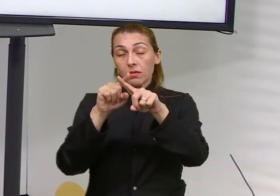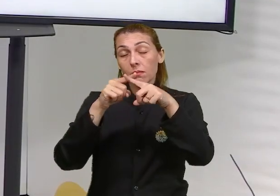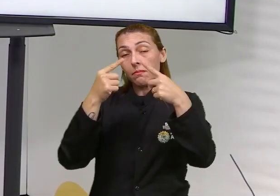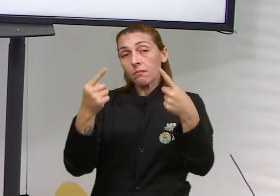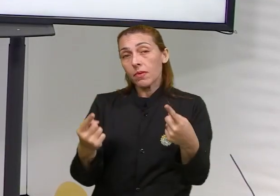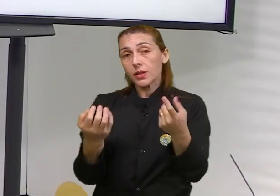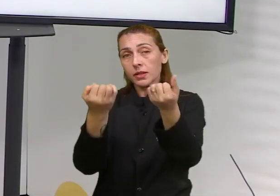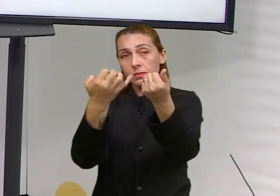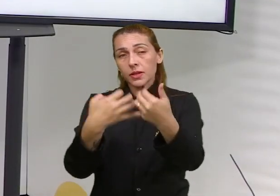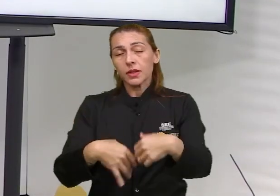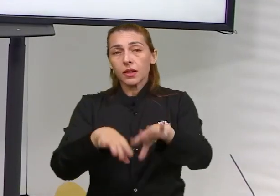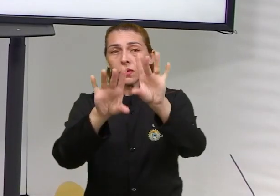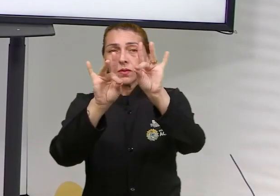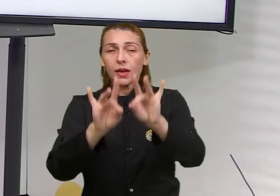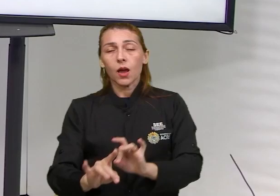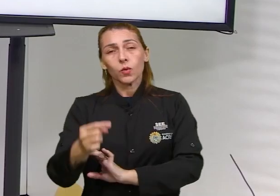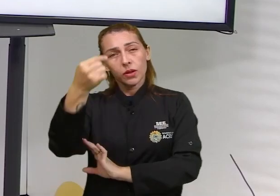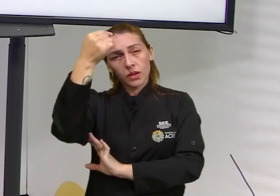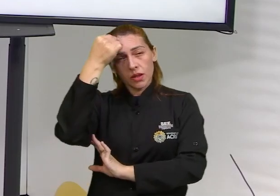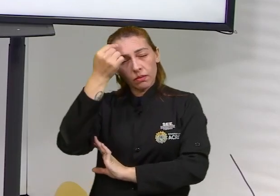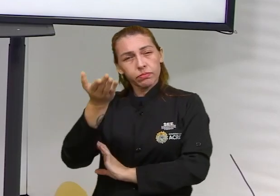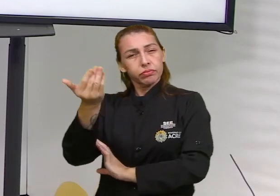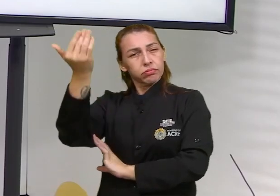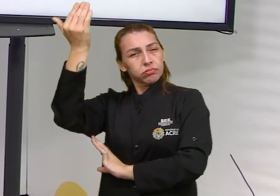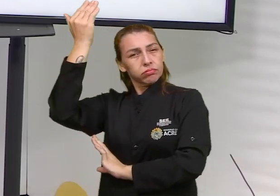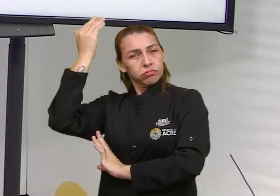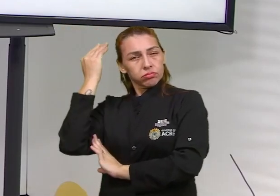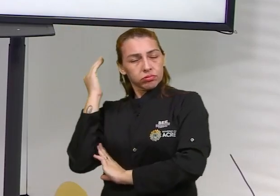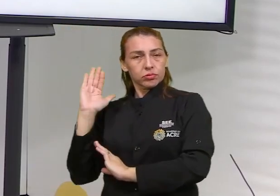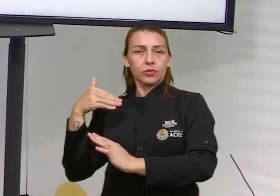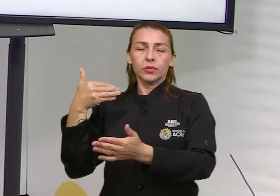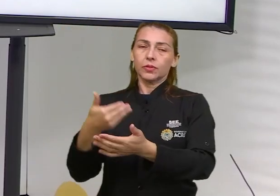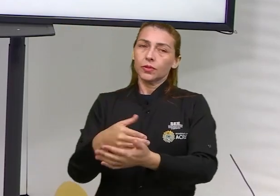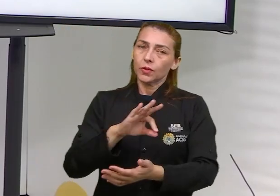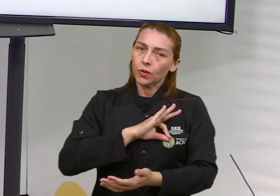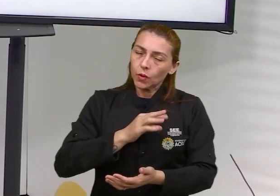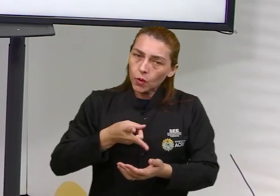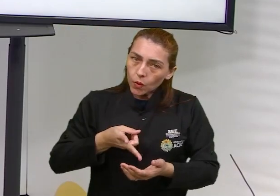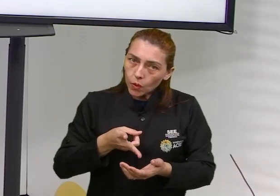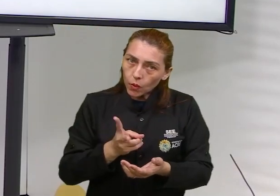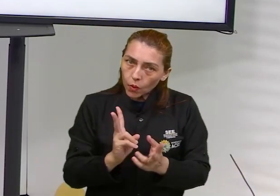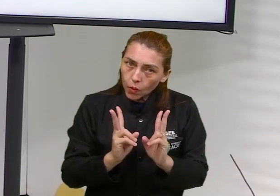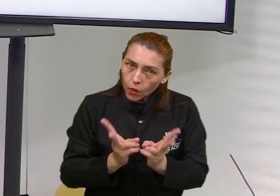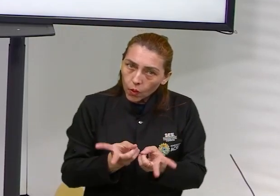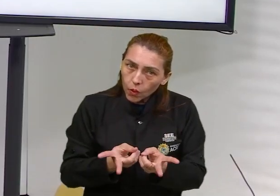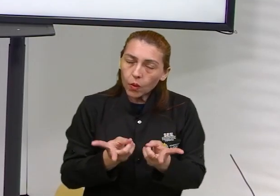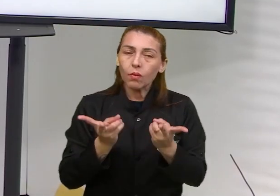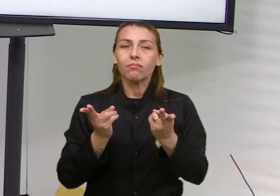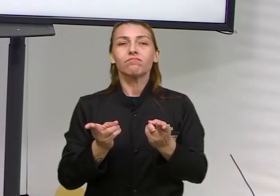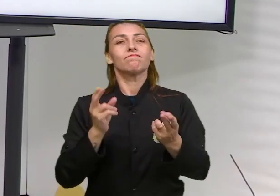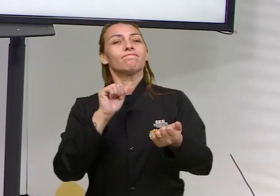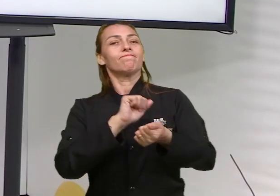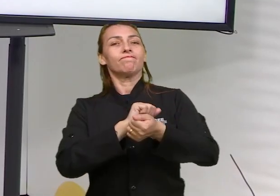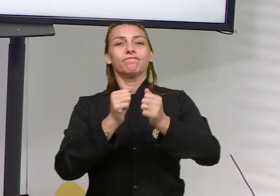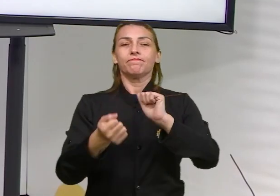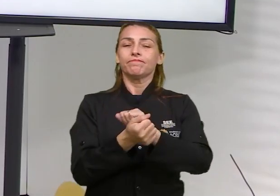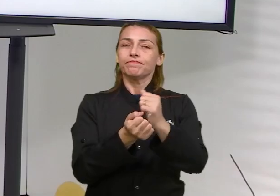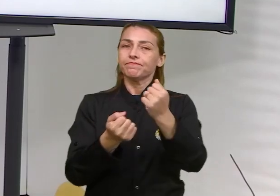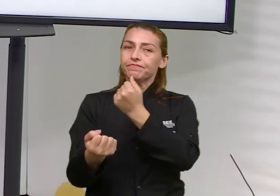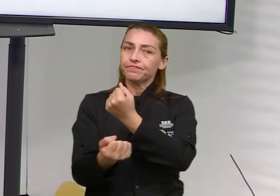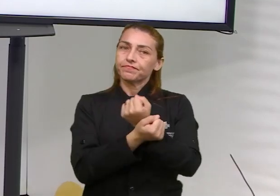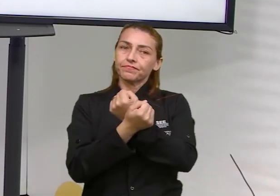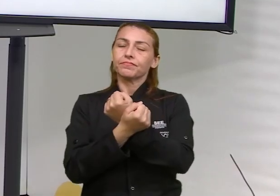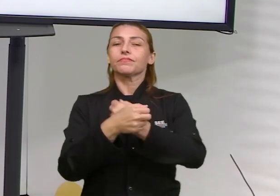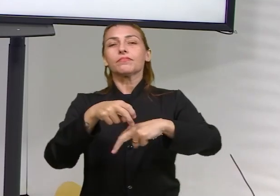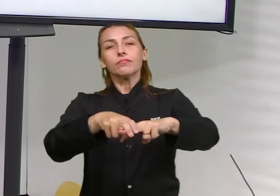dizendo o seguinte, a mentalidade dos oficiais continua sendo aquela mentalidade associada à escravidão, por